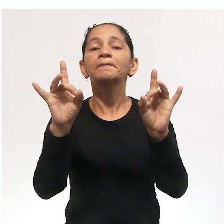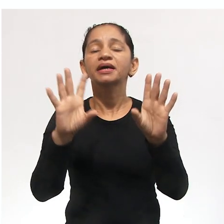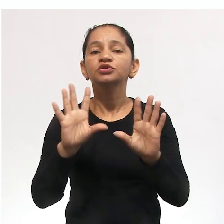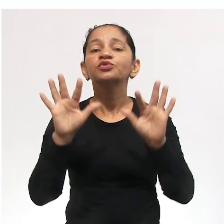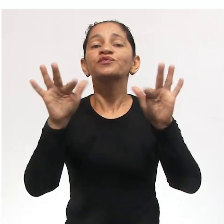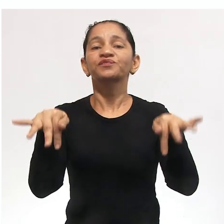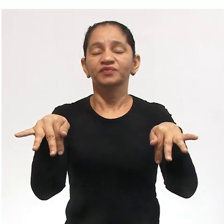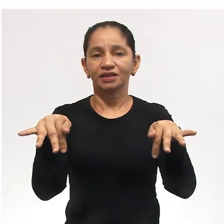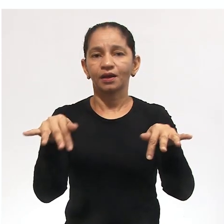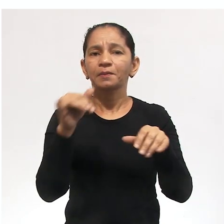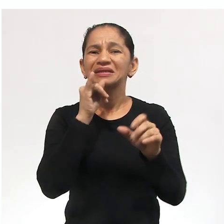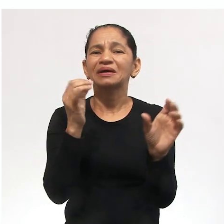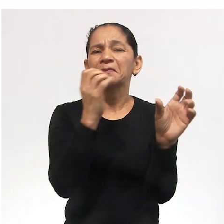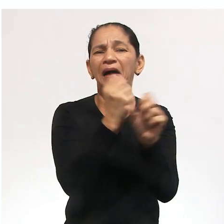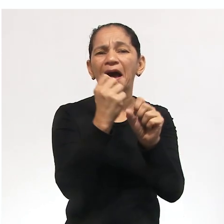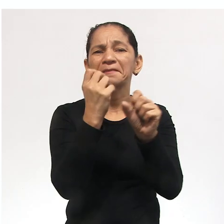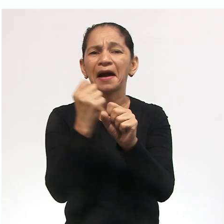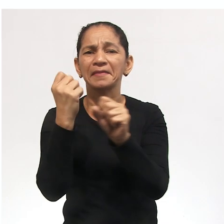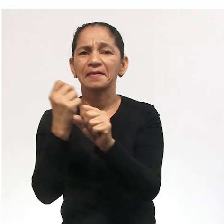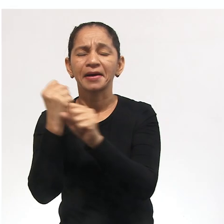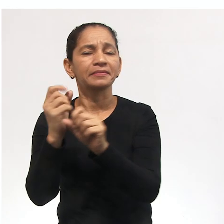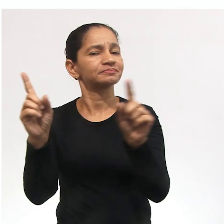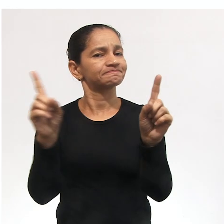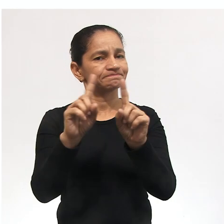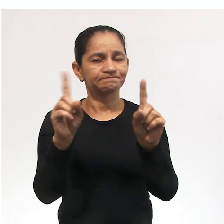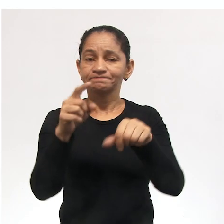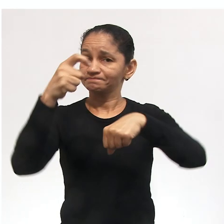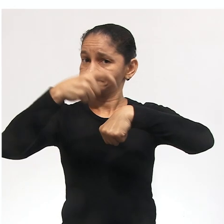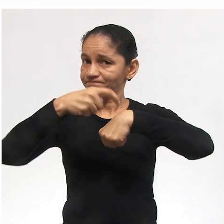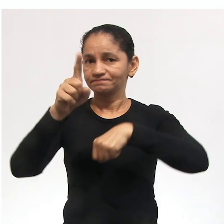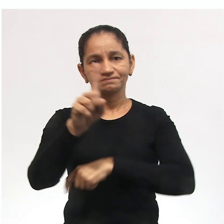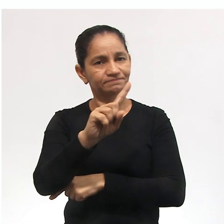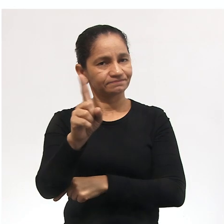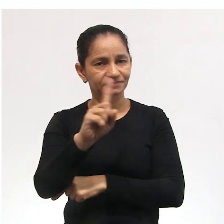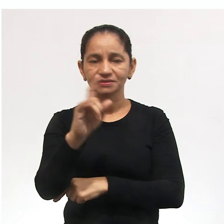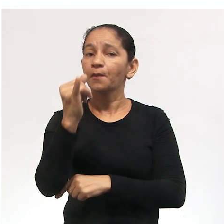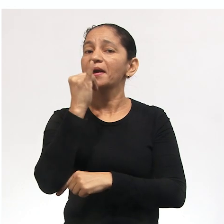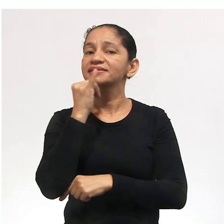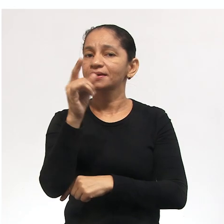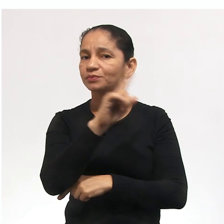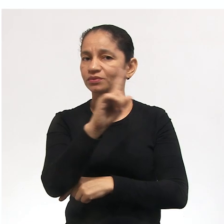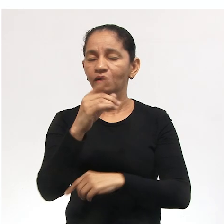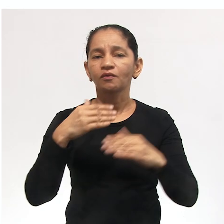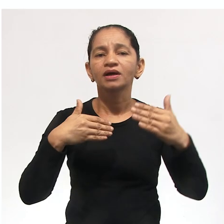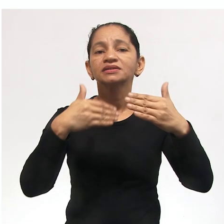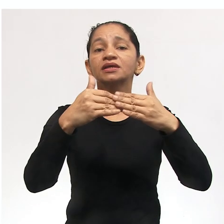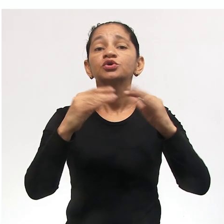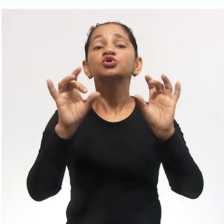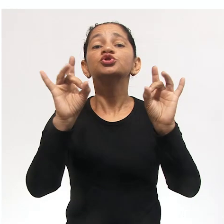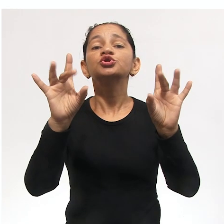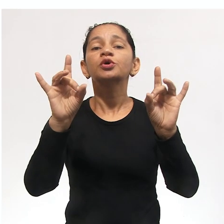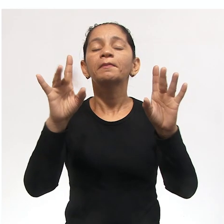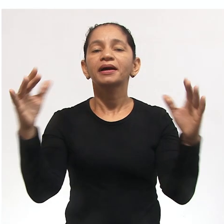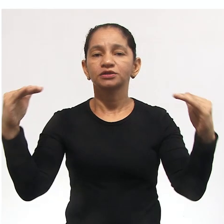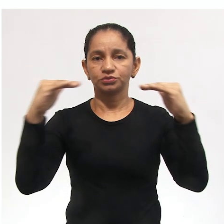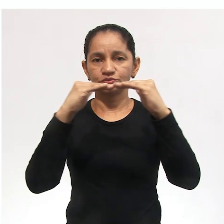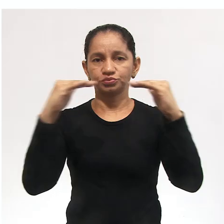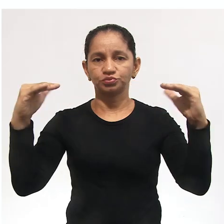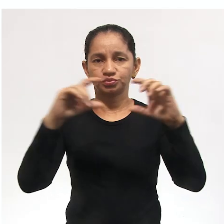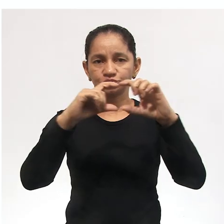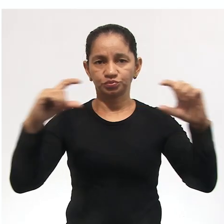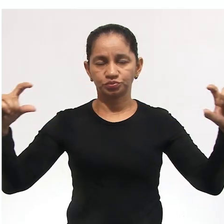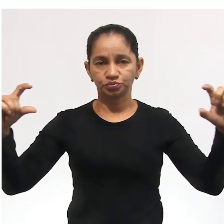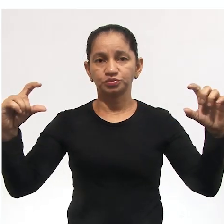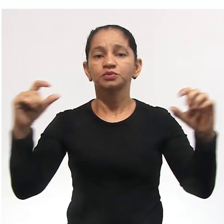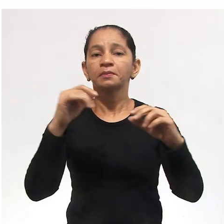nesse exemplo não, tá? Basicamente, o nosso foco vai ser nessa obtenção de empréstimo a longo prazo no valor de 20 mil E assim